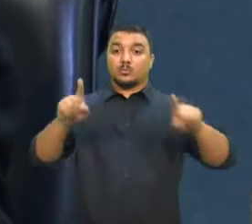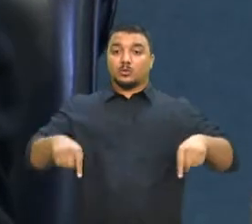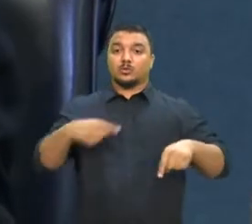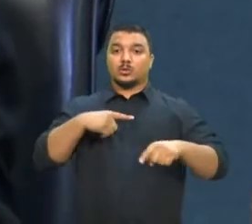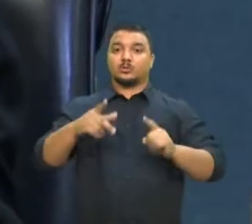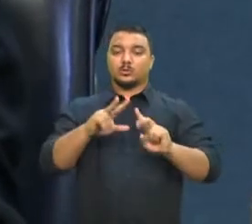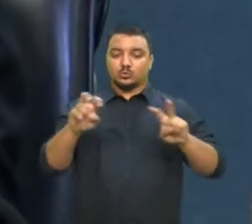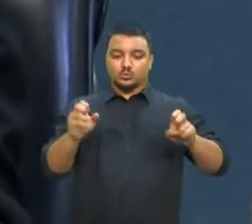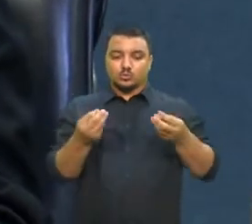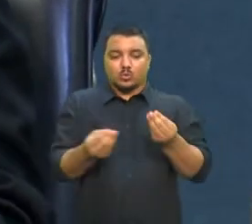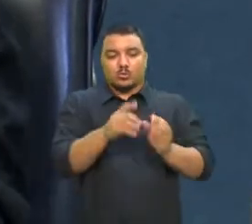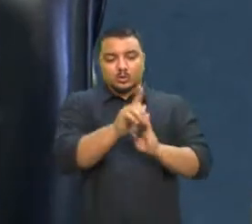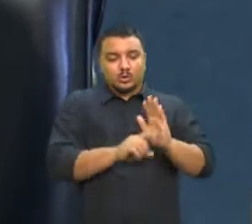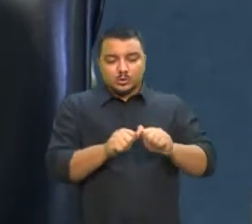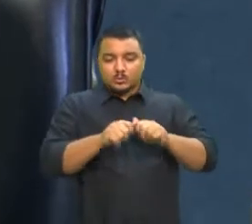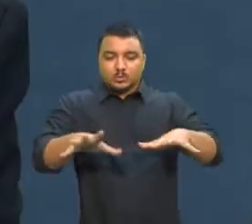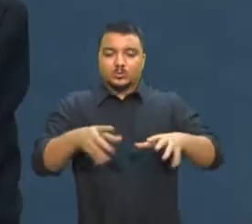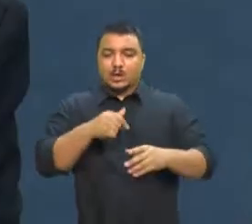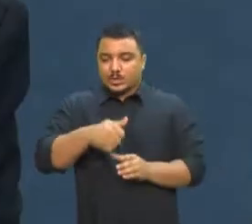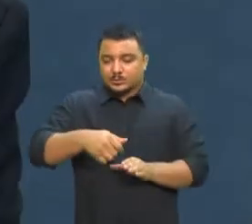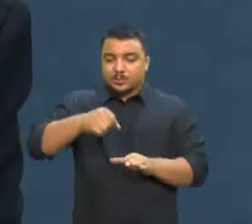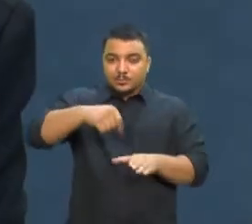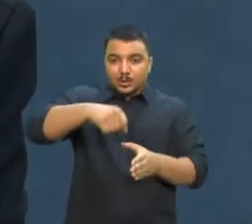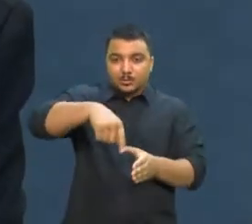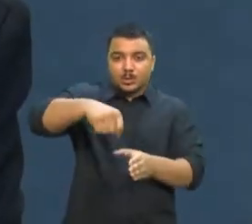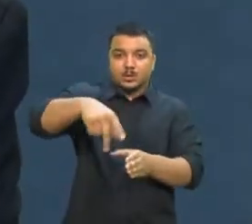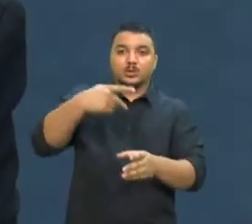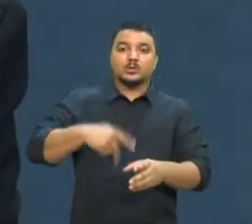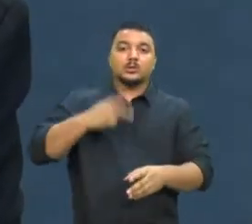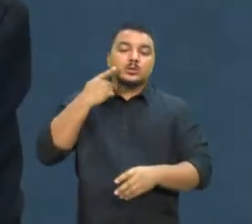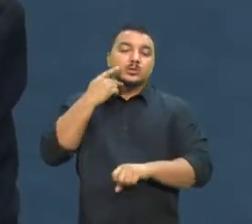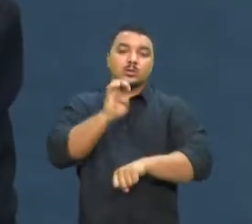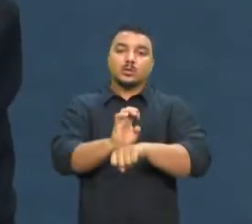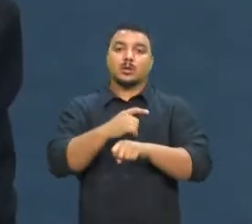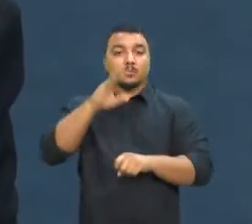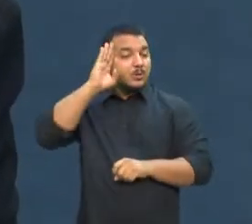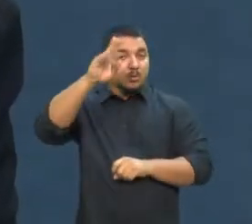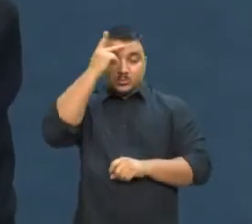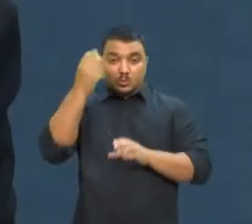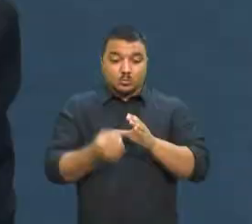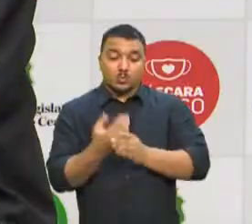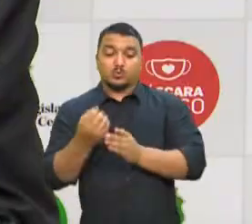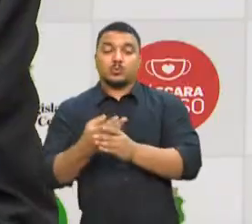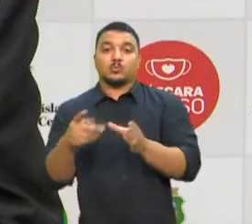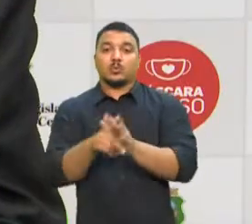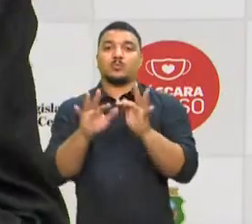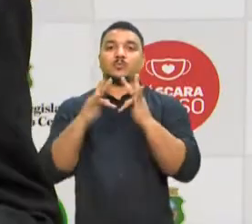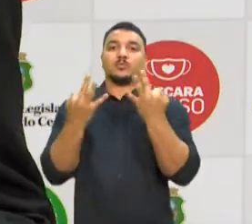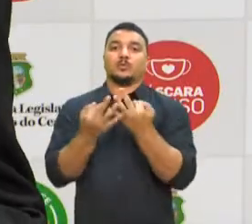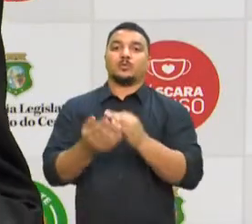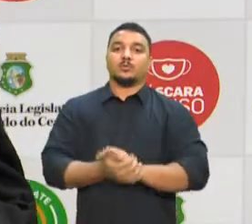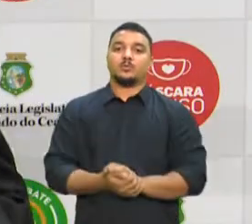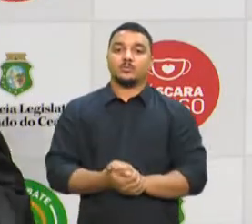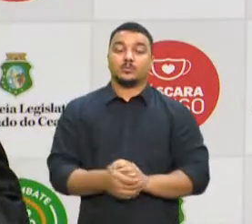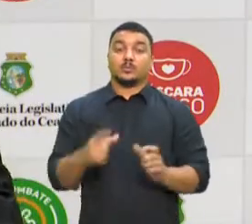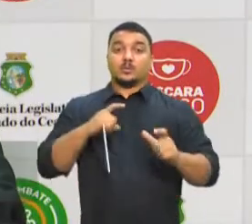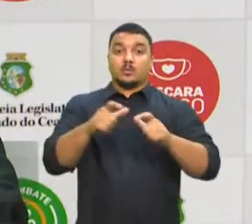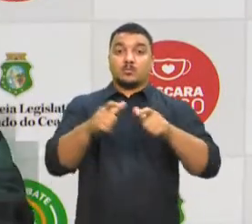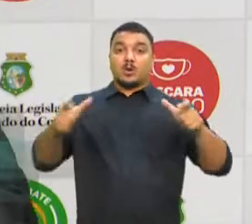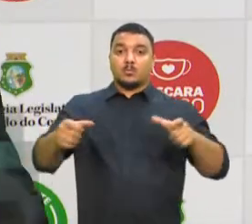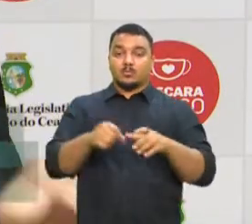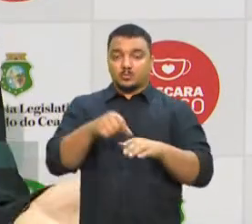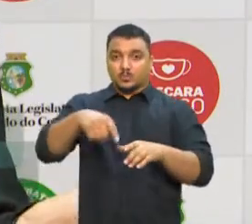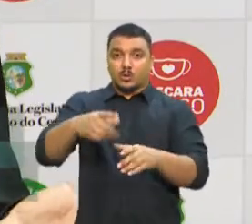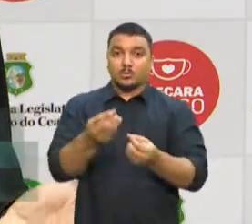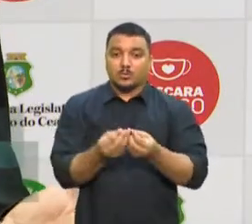de distribuição de sementes no Estado, principalmente para os produtores da agricultura familiar. A maioria das sementes que hoje é distribuída no